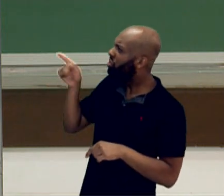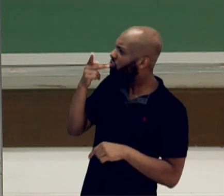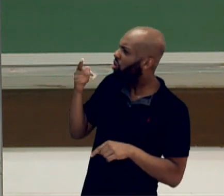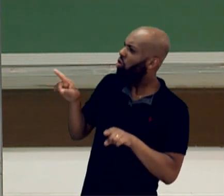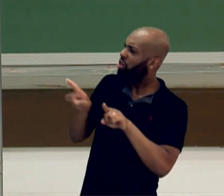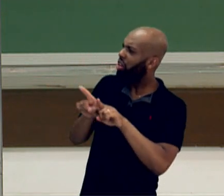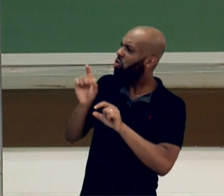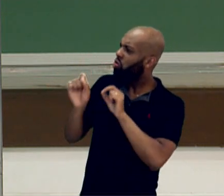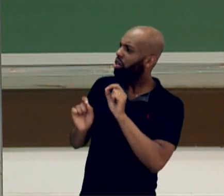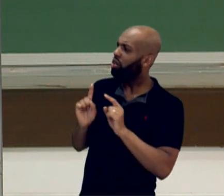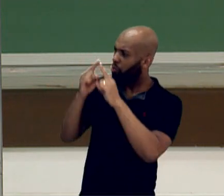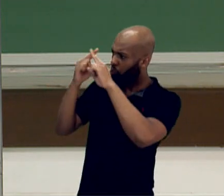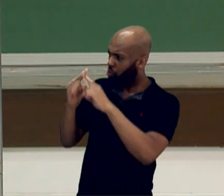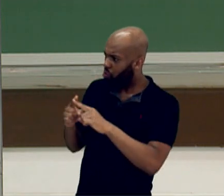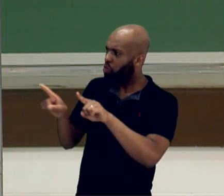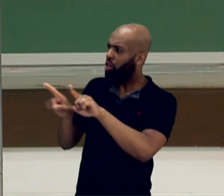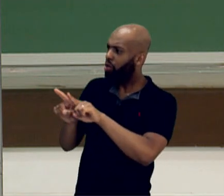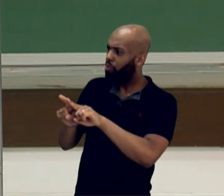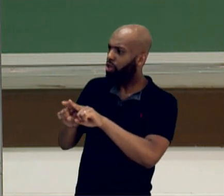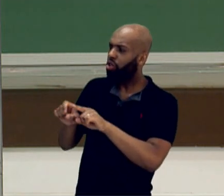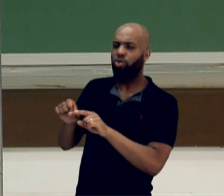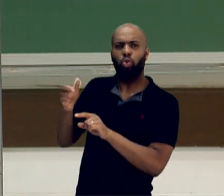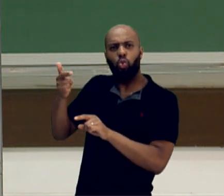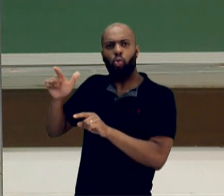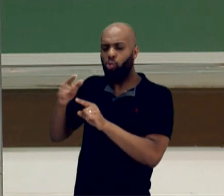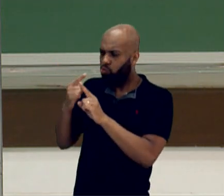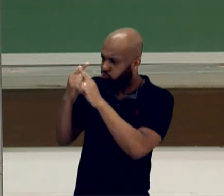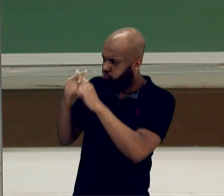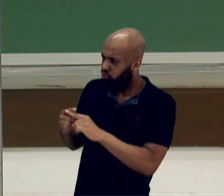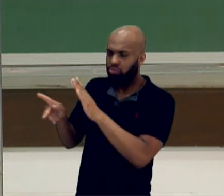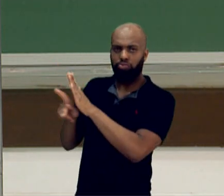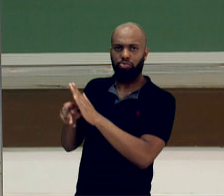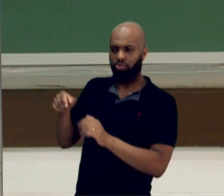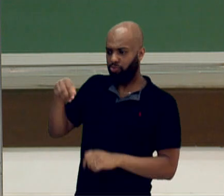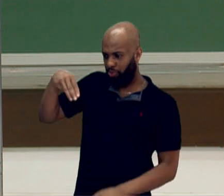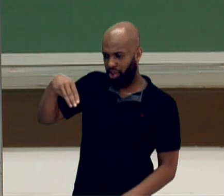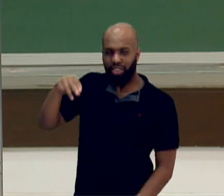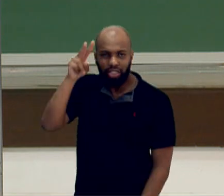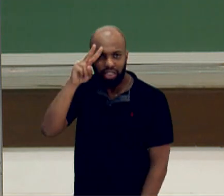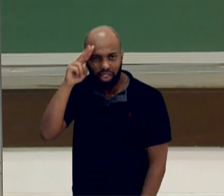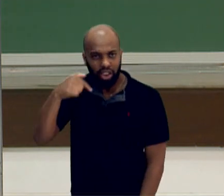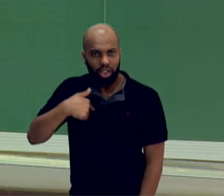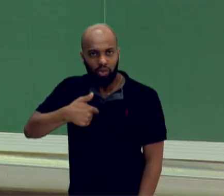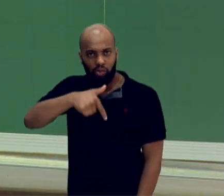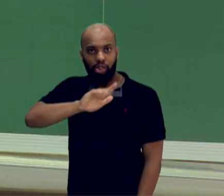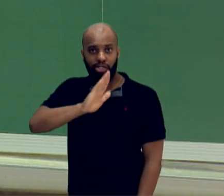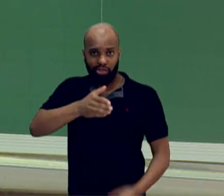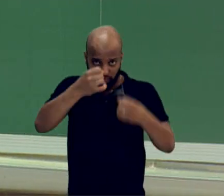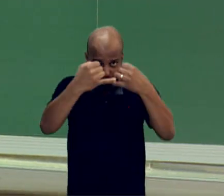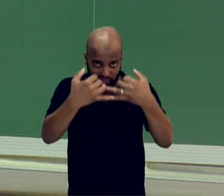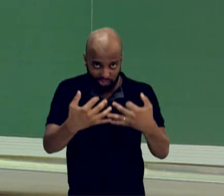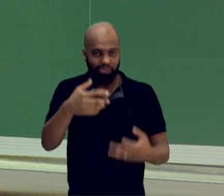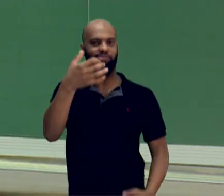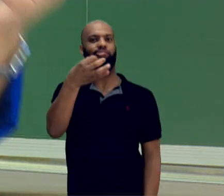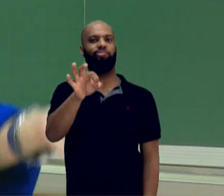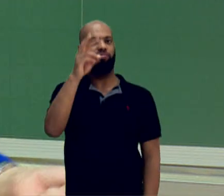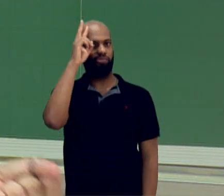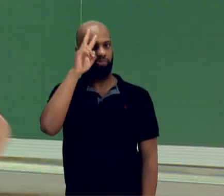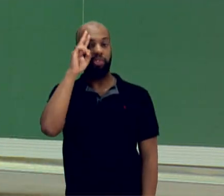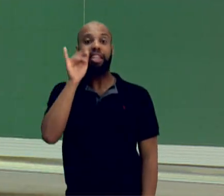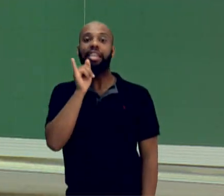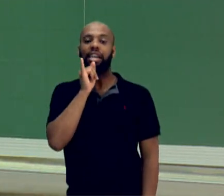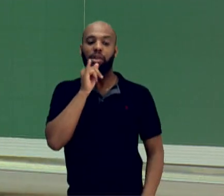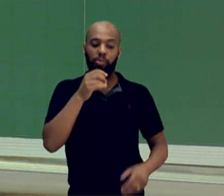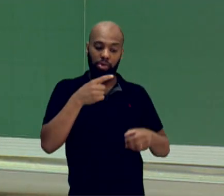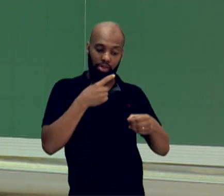e submúltiplos do metro. Muito bem, lembraram, né? Lembra que eu falei que para medir, por exemplo, a distância de uma cidade